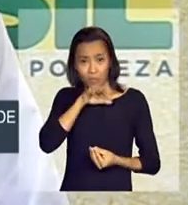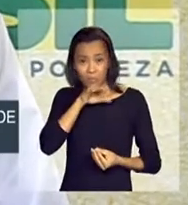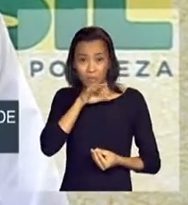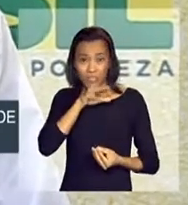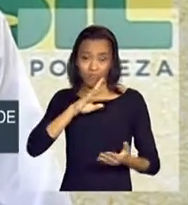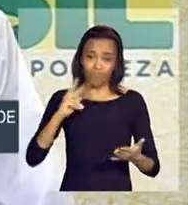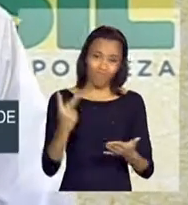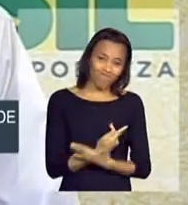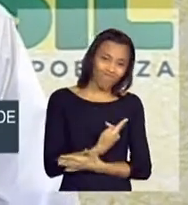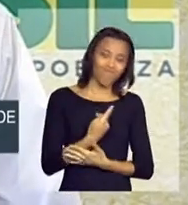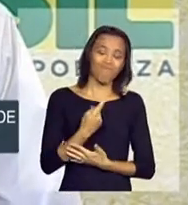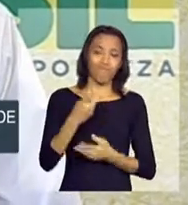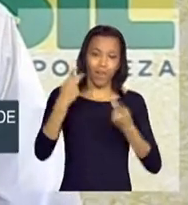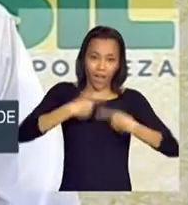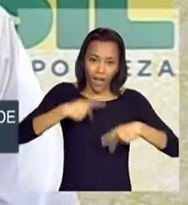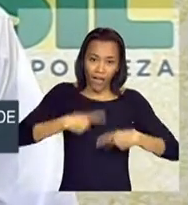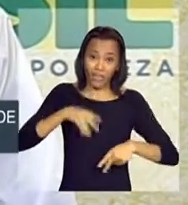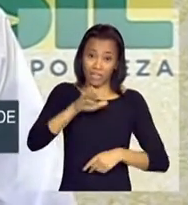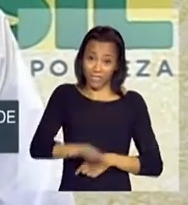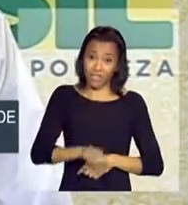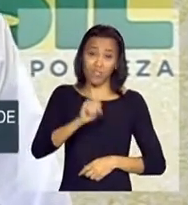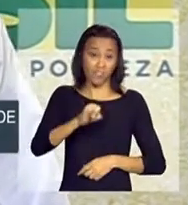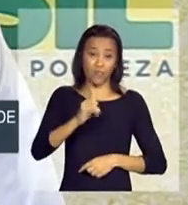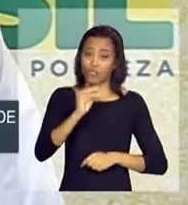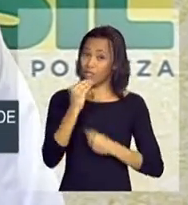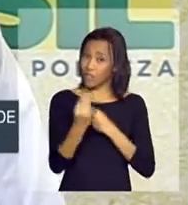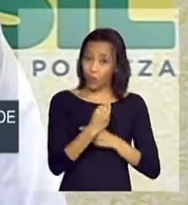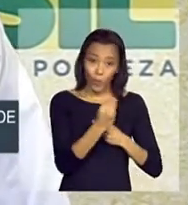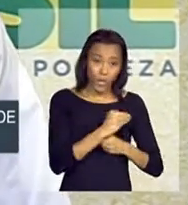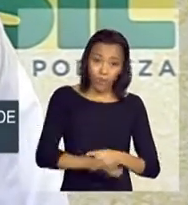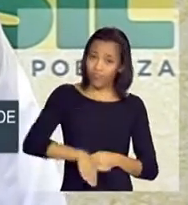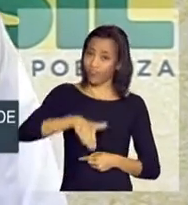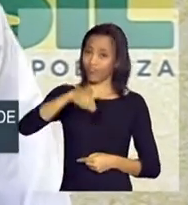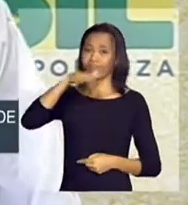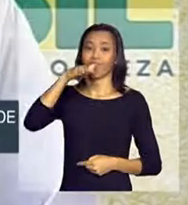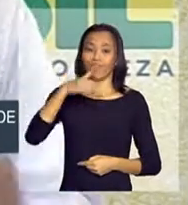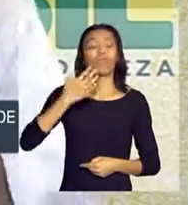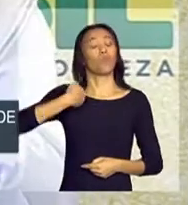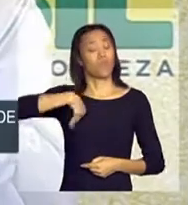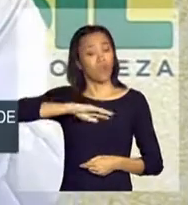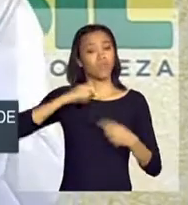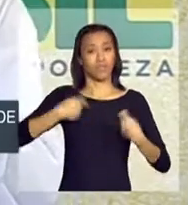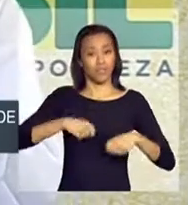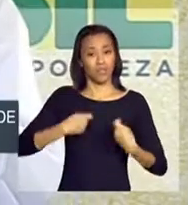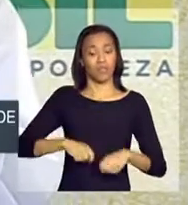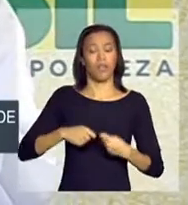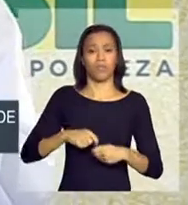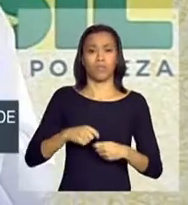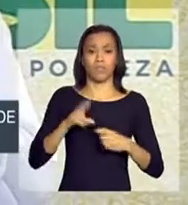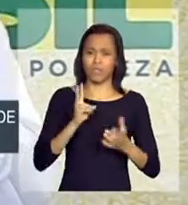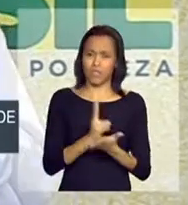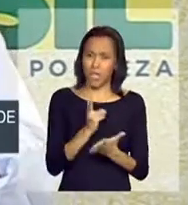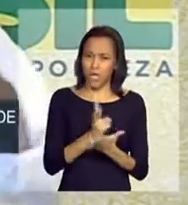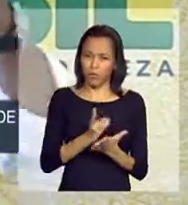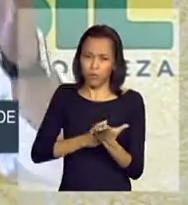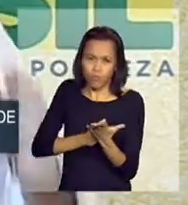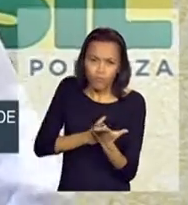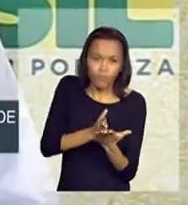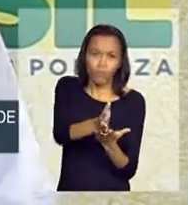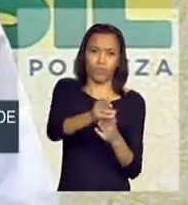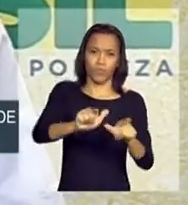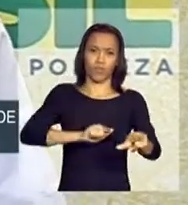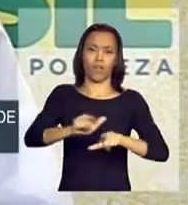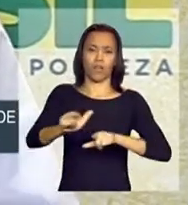o desempenho da criança na escola então então maneira que nós devemos nos cuidar fazer isso de forma muito determinada